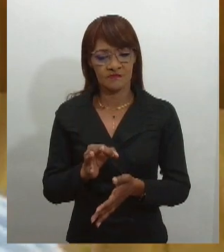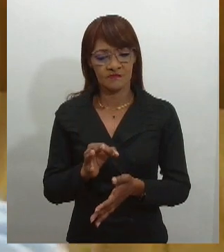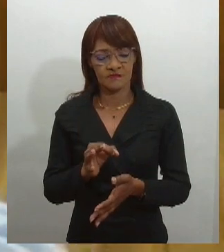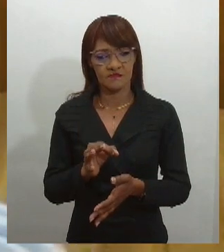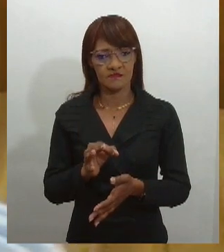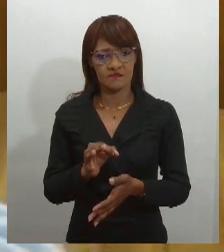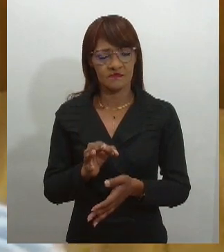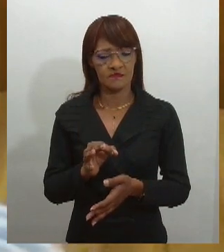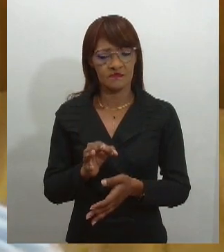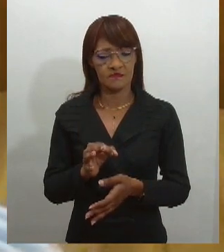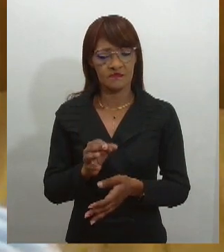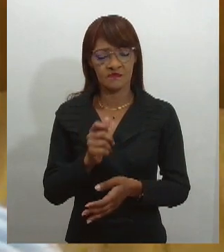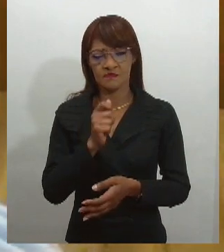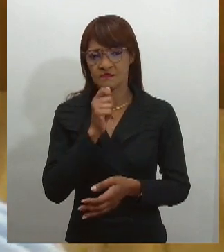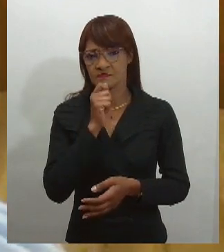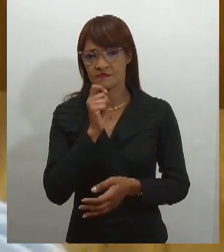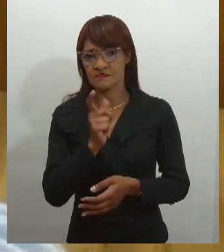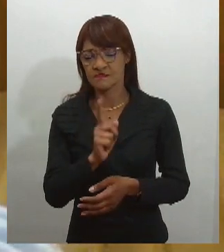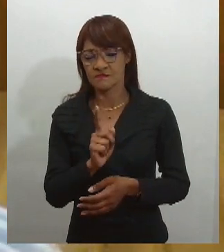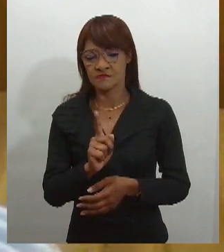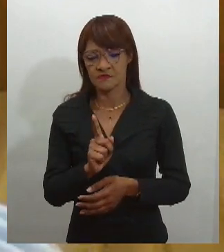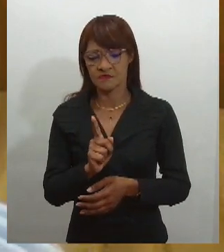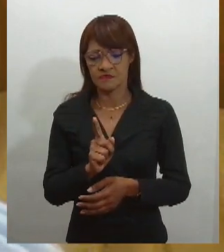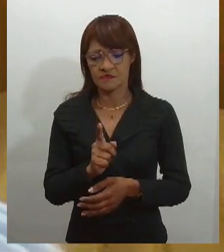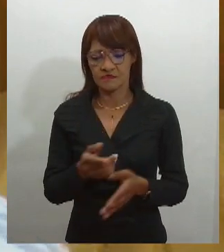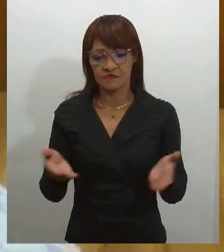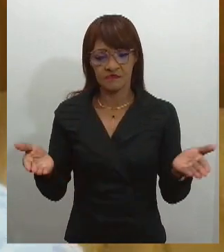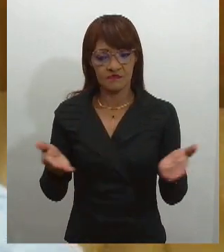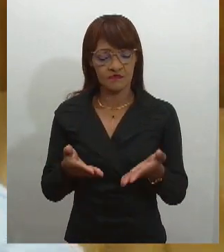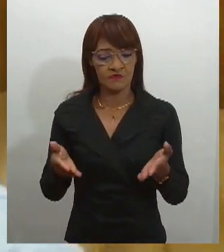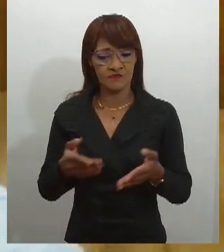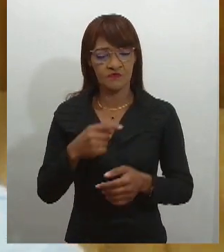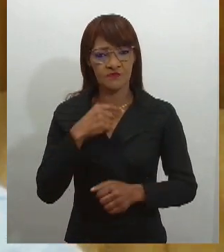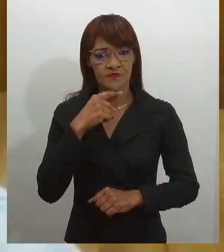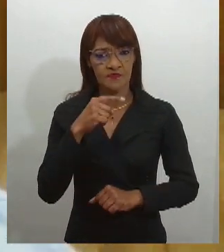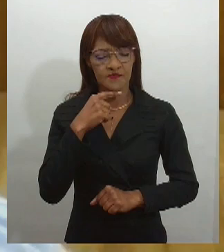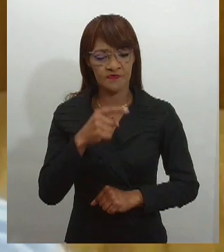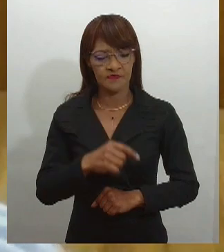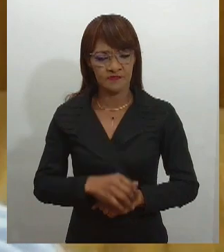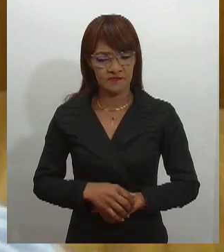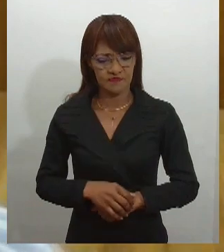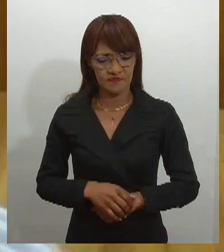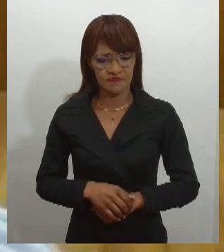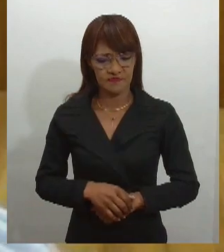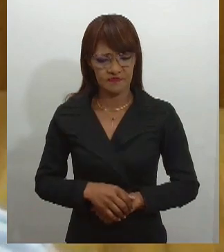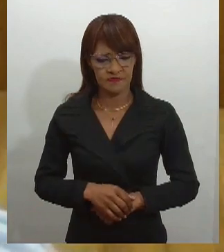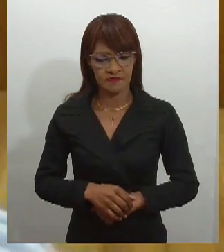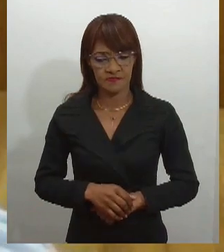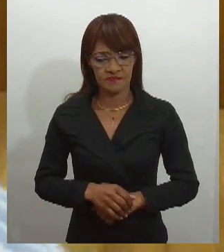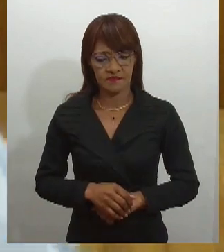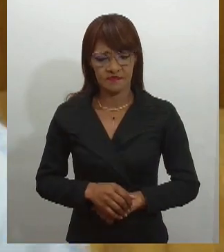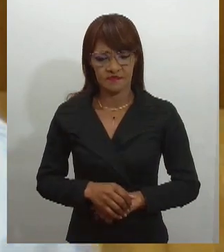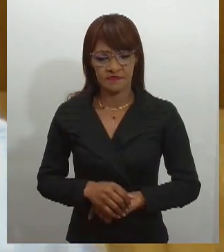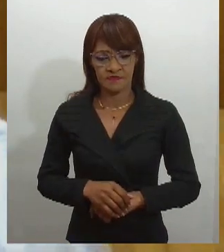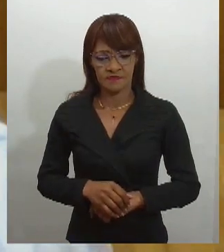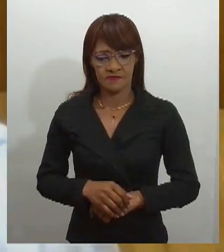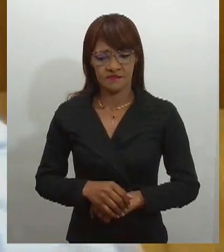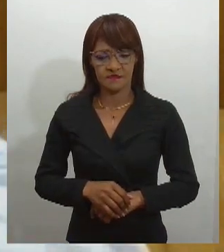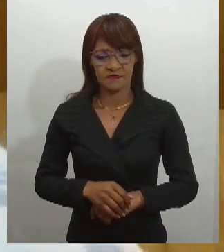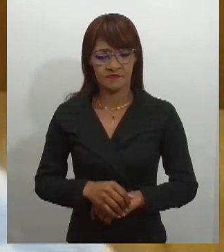pagar, que a maioria não está conseguindo fazer isso na atual conjuntura financeira do país,